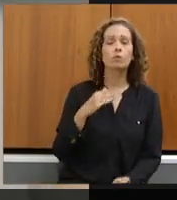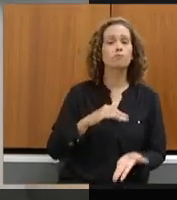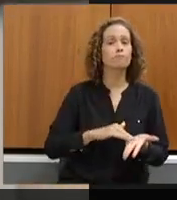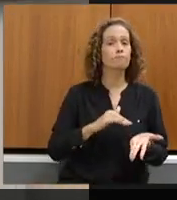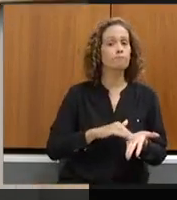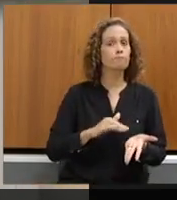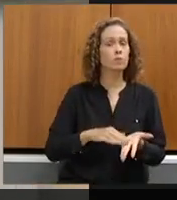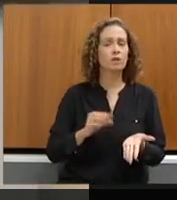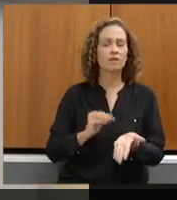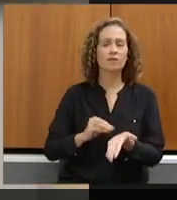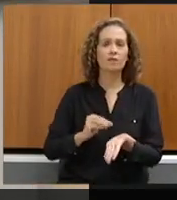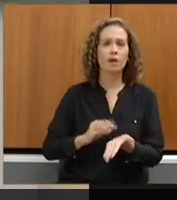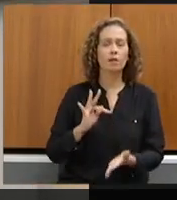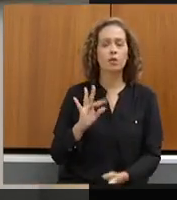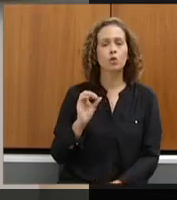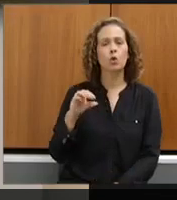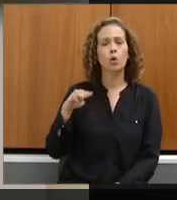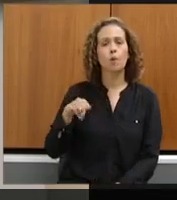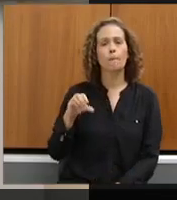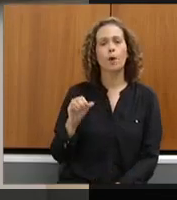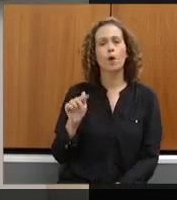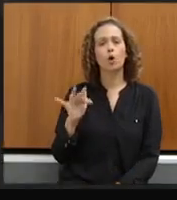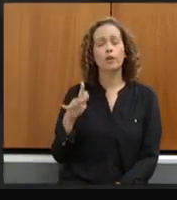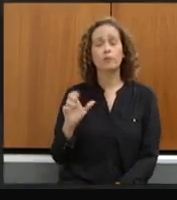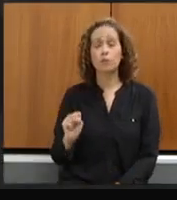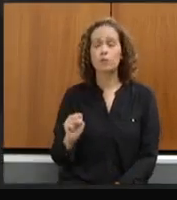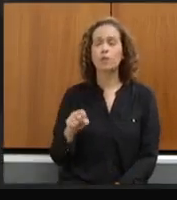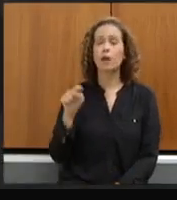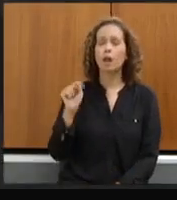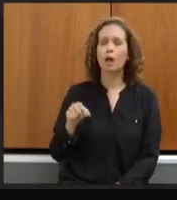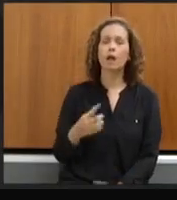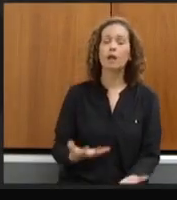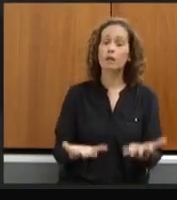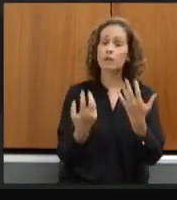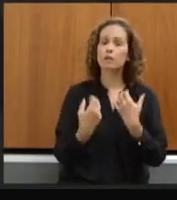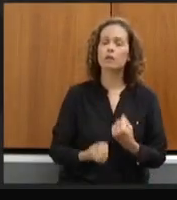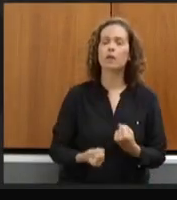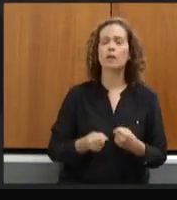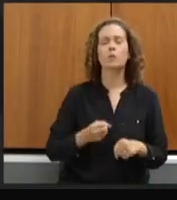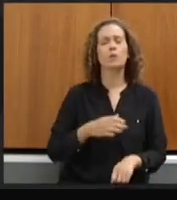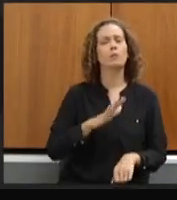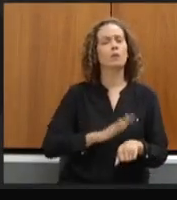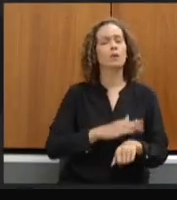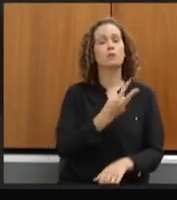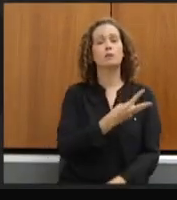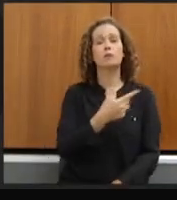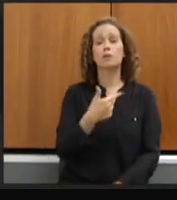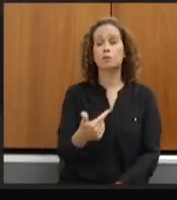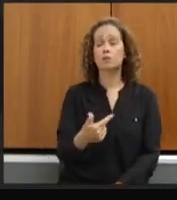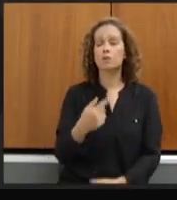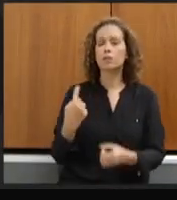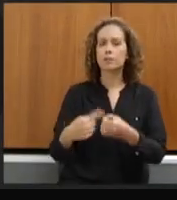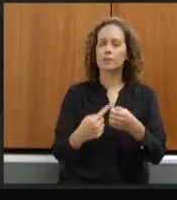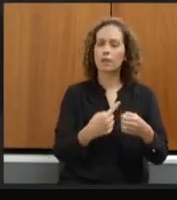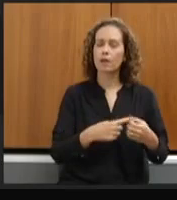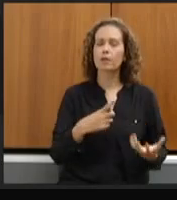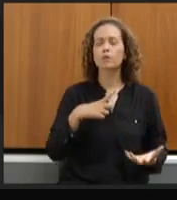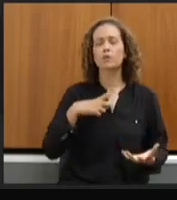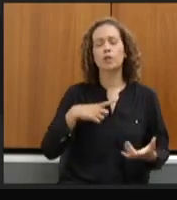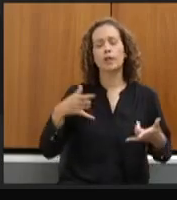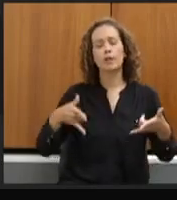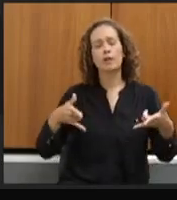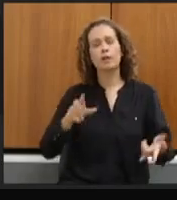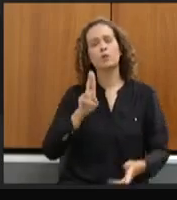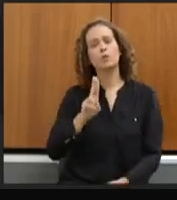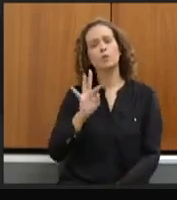uma cidade que recebe 32 outras cidades né tem leite 20 aí tem sido é uma barreira para